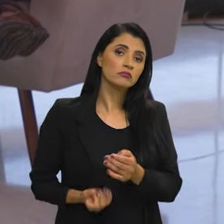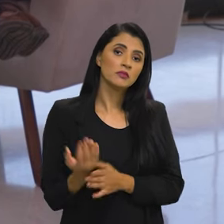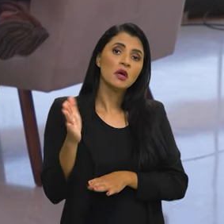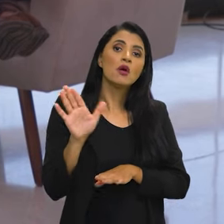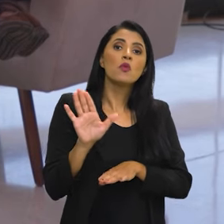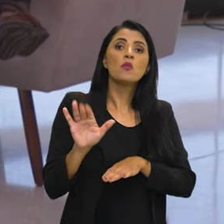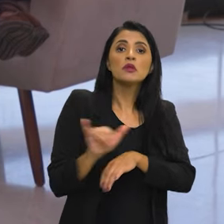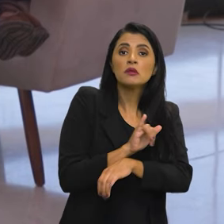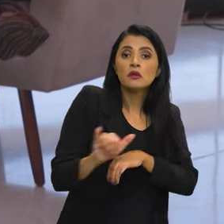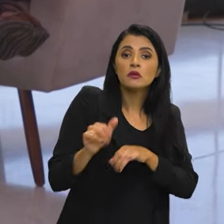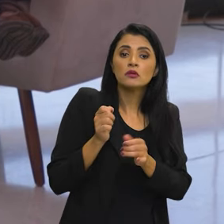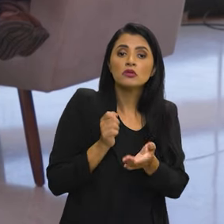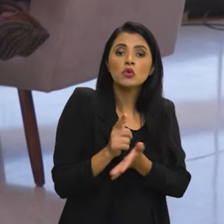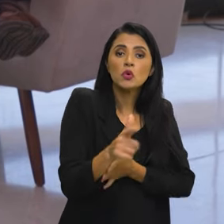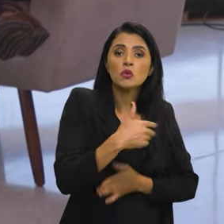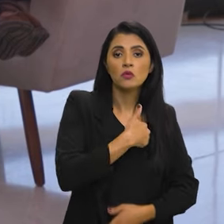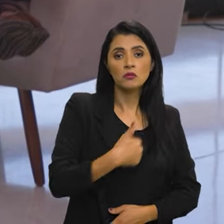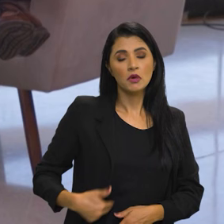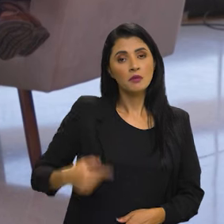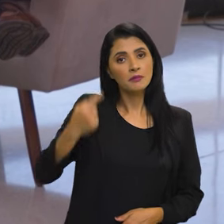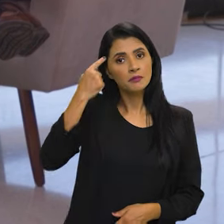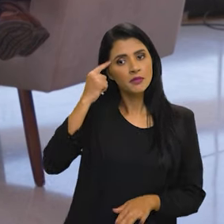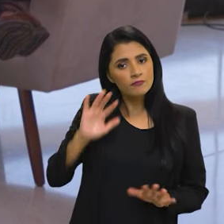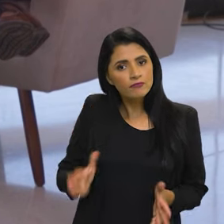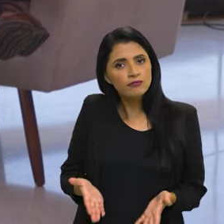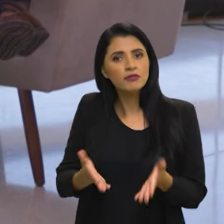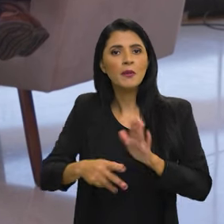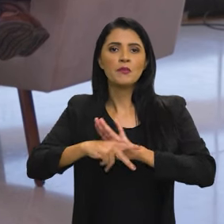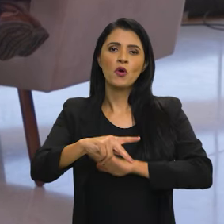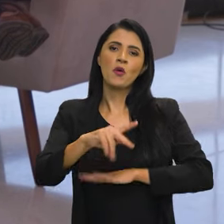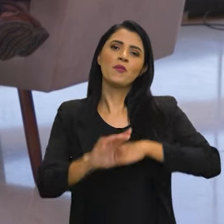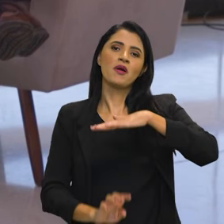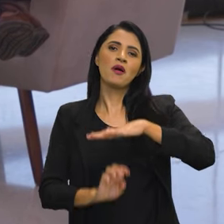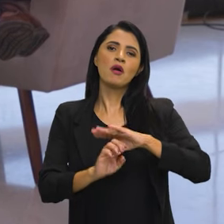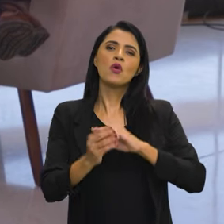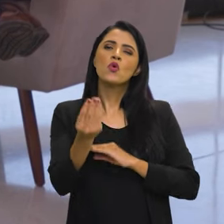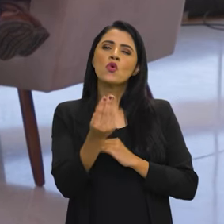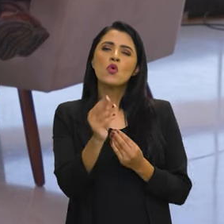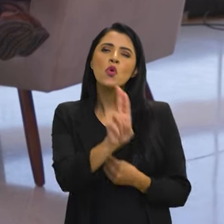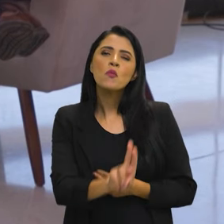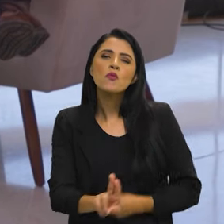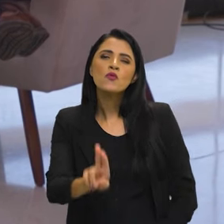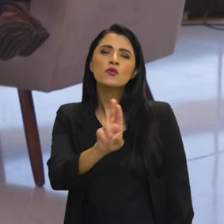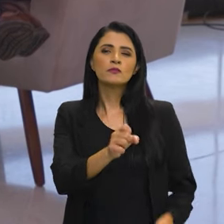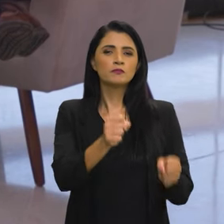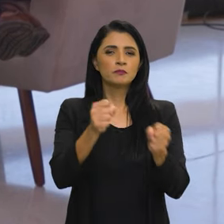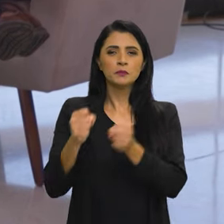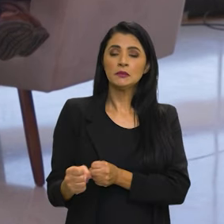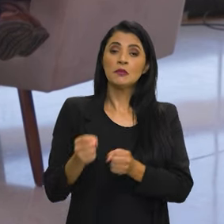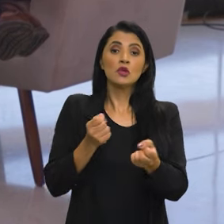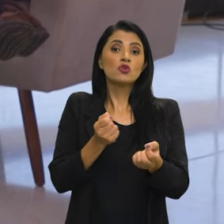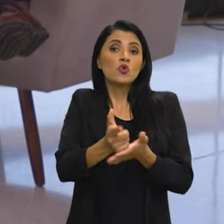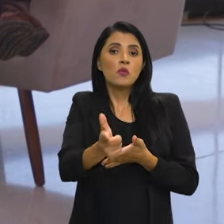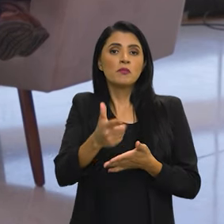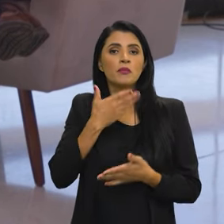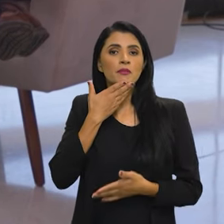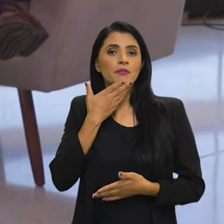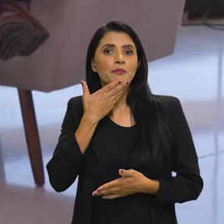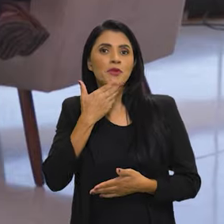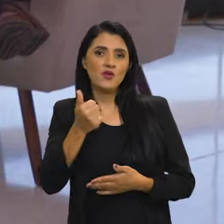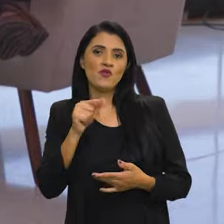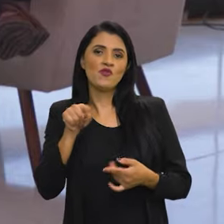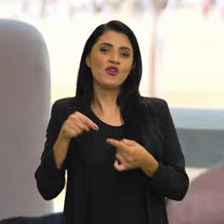uma estratégia de compras públicas para pensar esse poder indutor do Estado, como utilizar esse poder de compra tão grande para